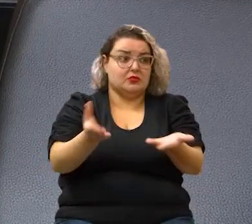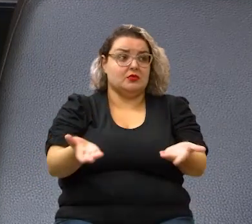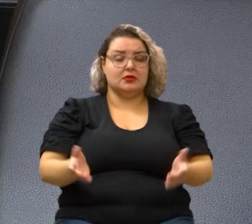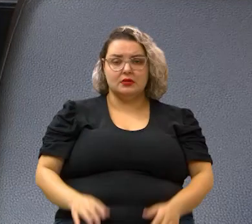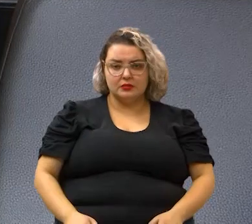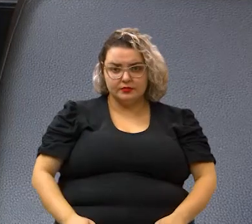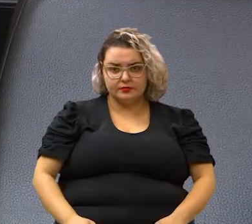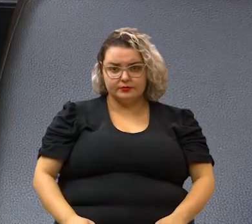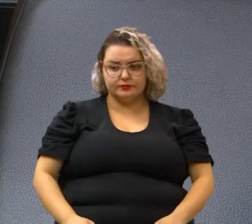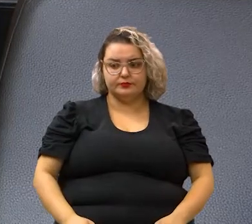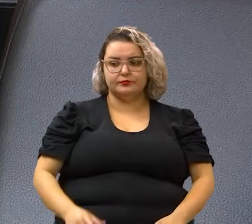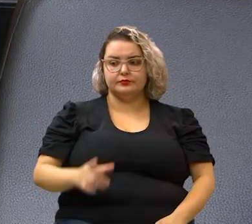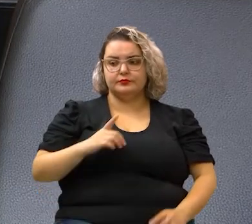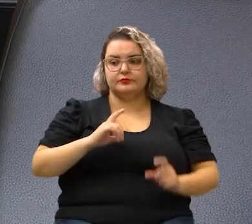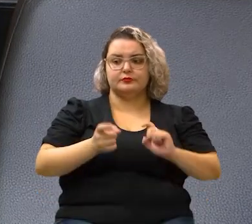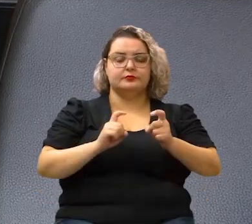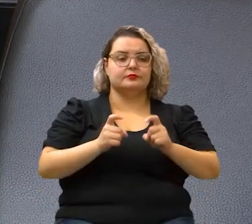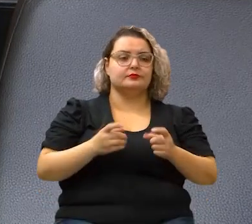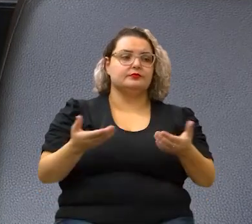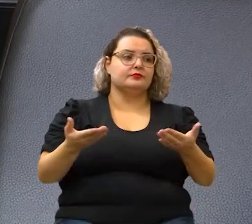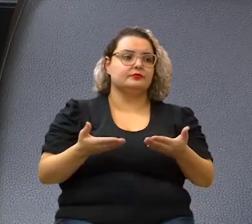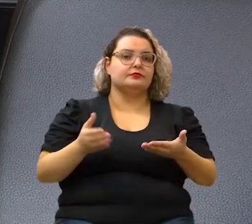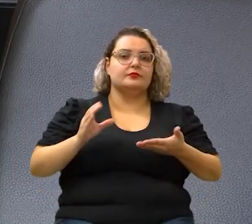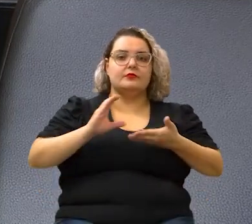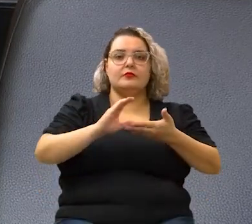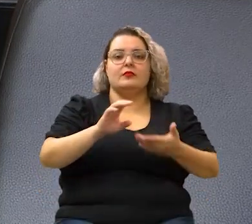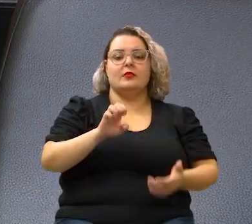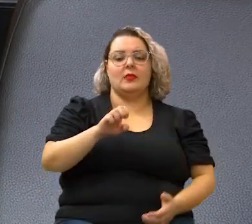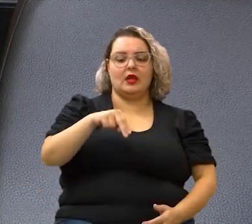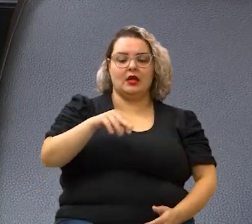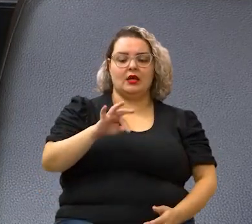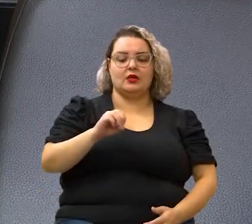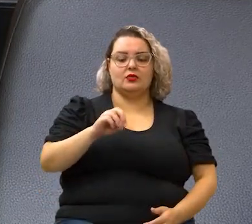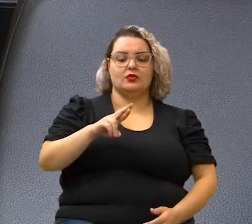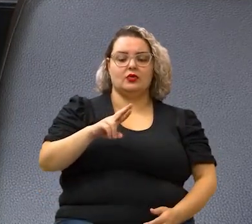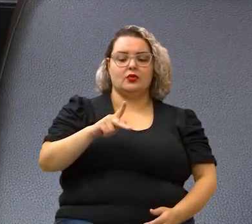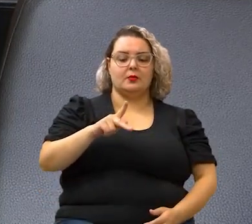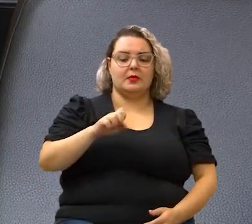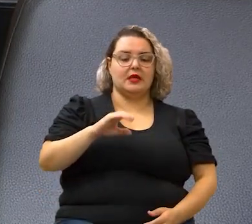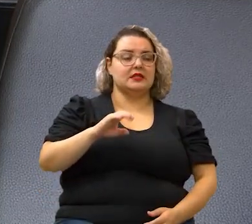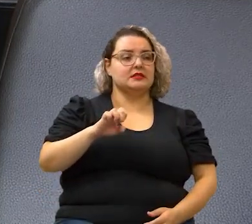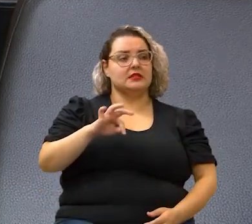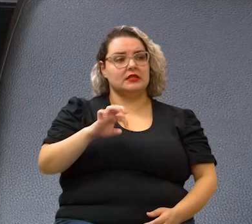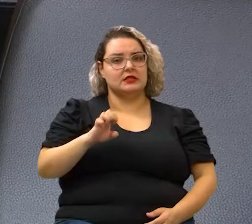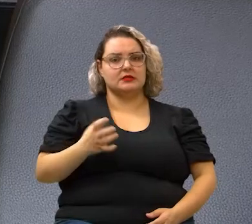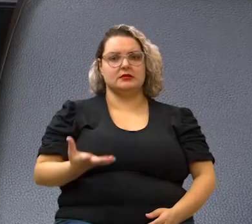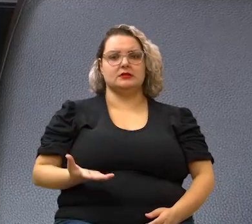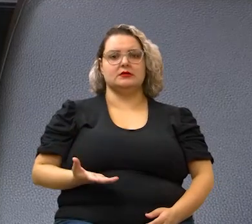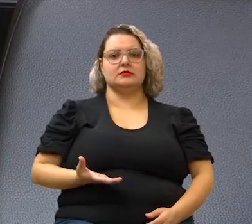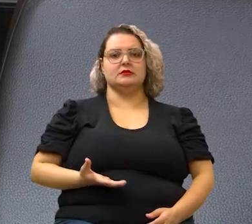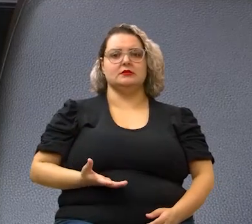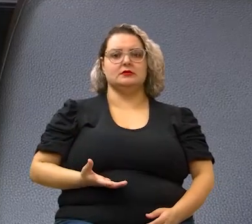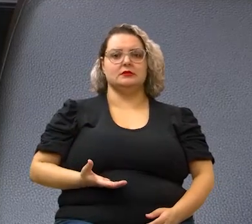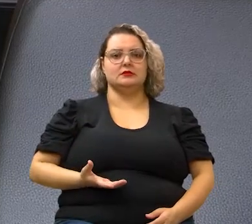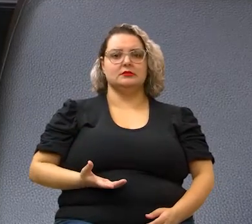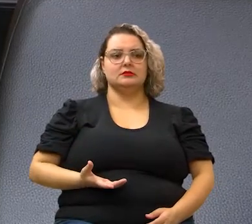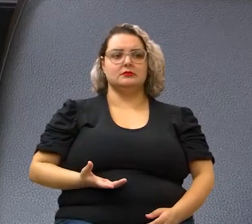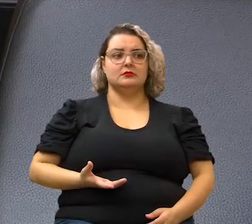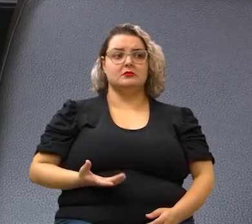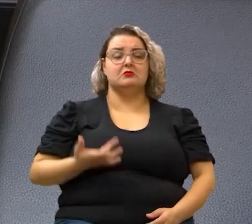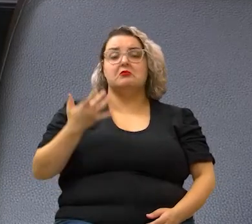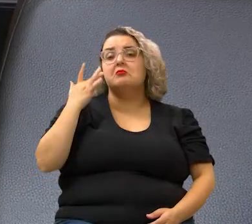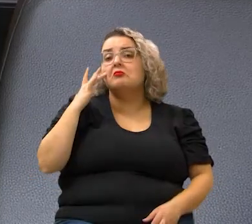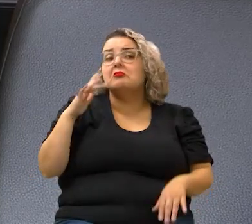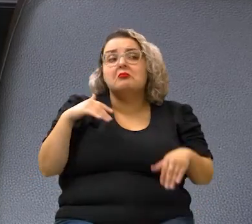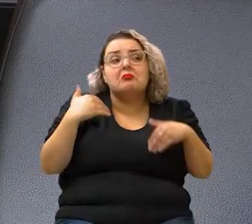sabendo de reunião de conselho, né? Que nem vai ter uma reunião agora do Conselho de Entorpecentes, Municipal de Drogas,